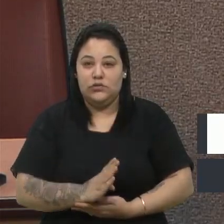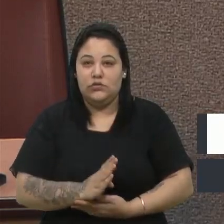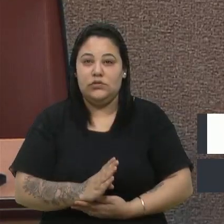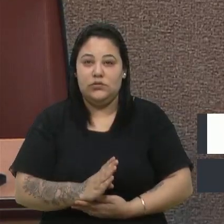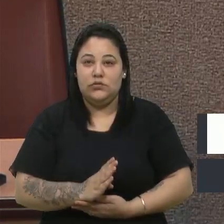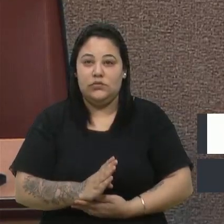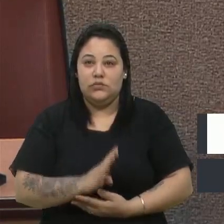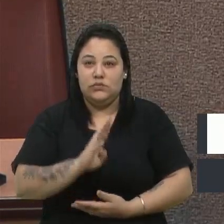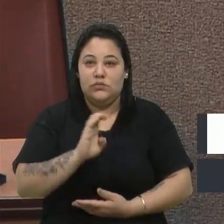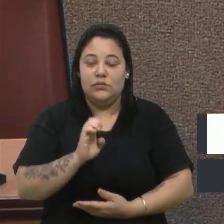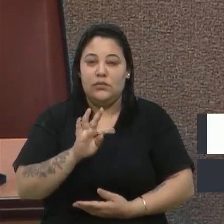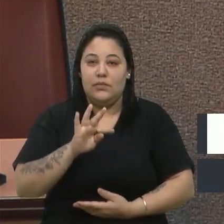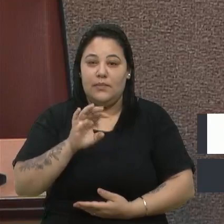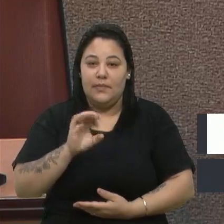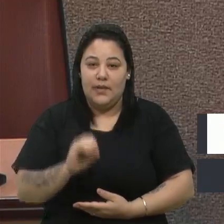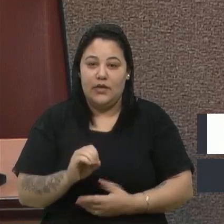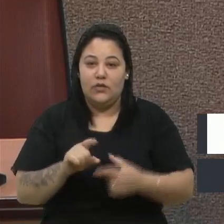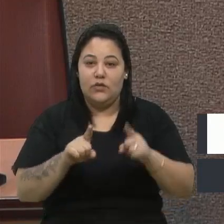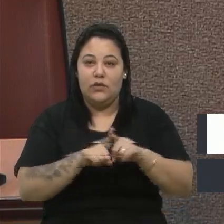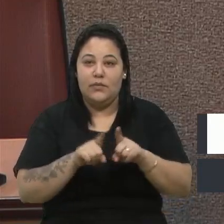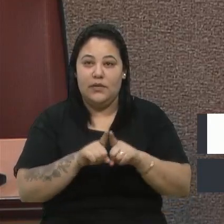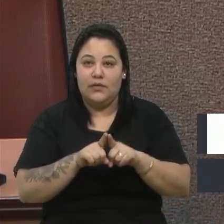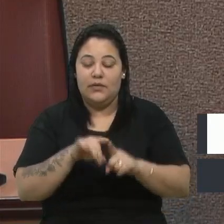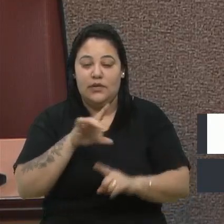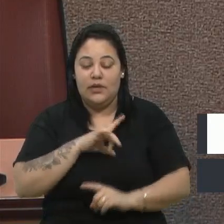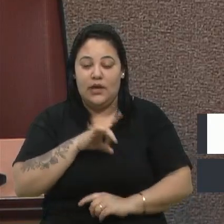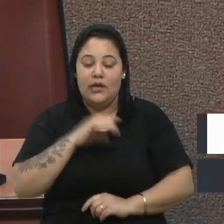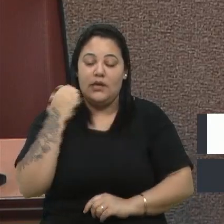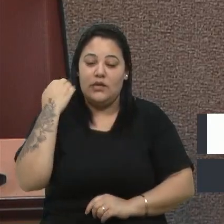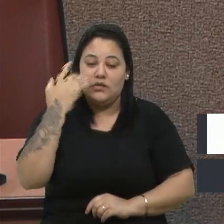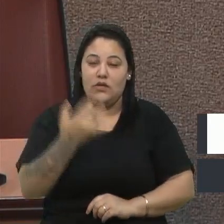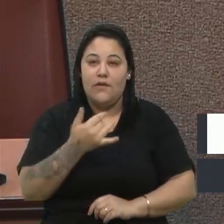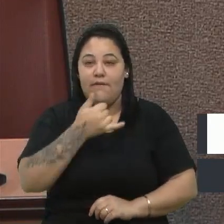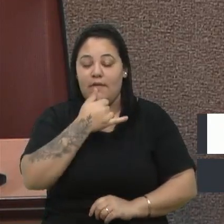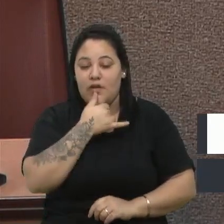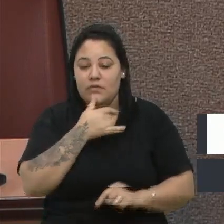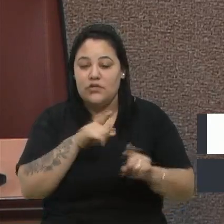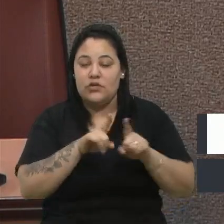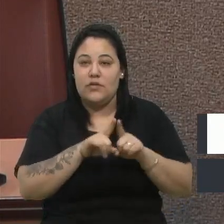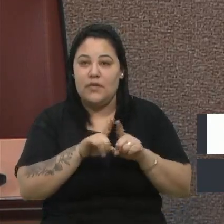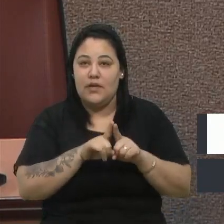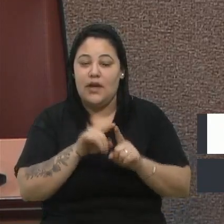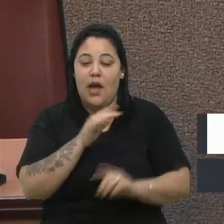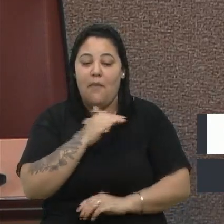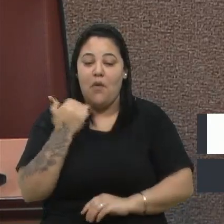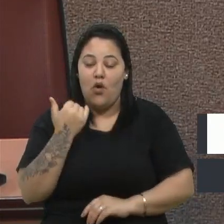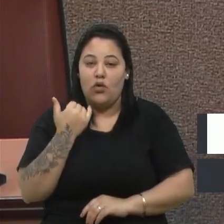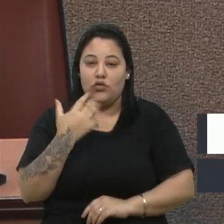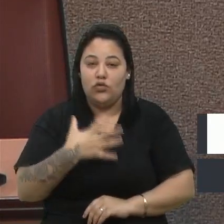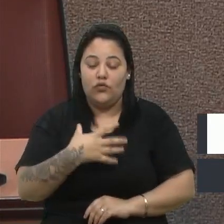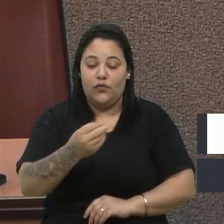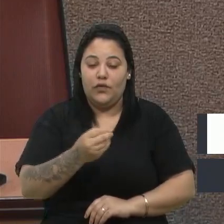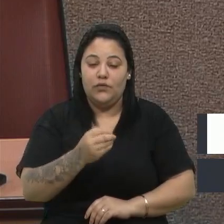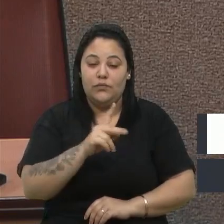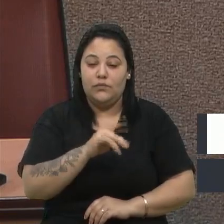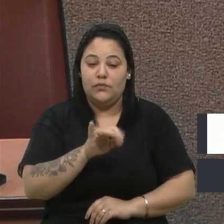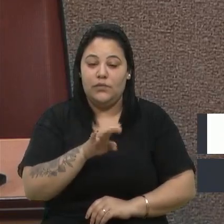Albuquerque, que tem, né, na sua história, infelizmente, a morte do seu filho, Pietro Albuquerque,